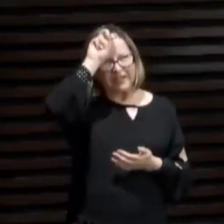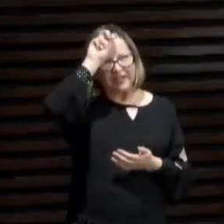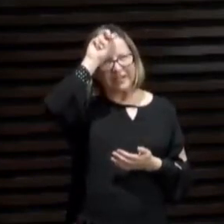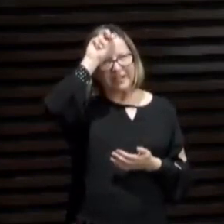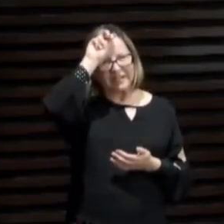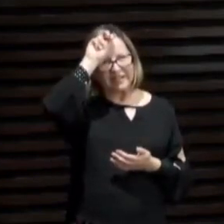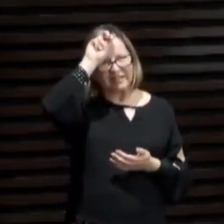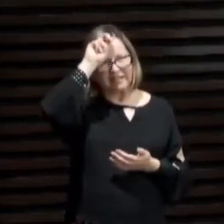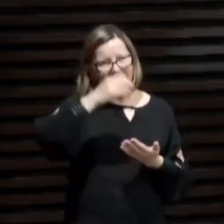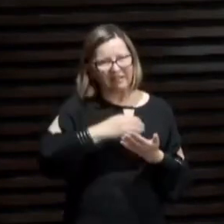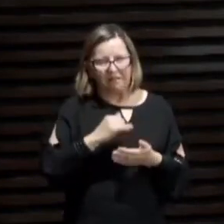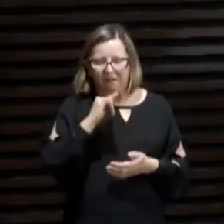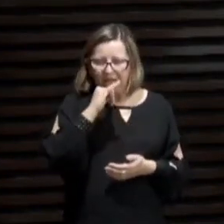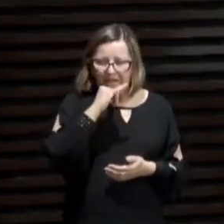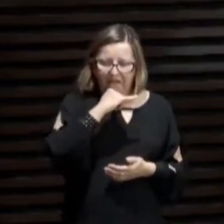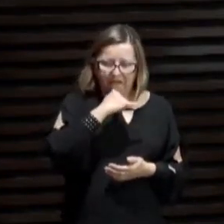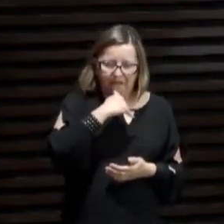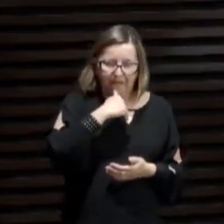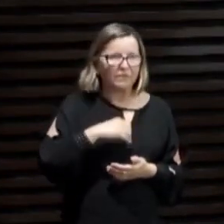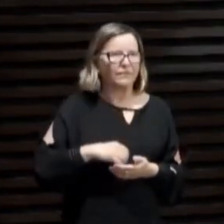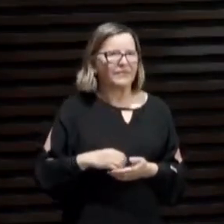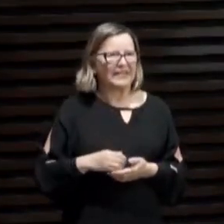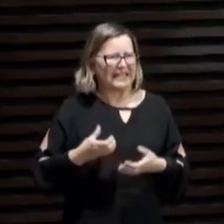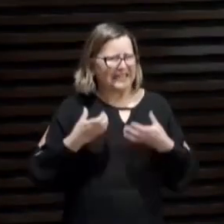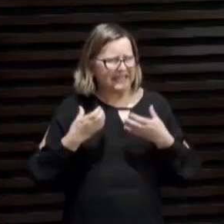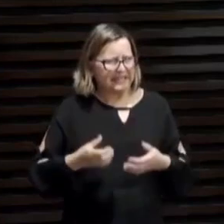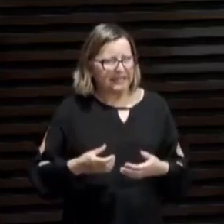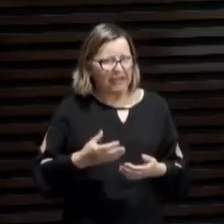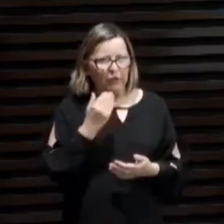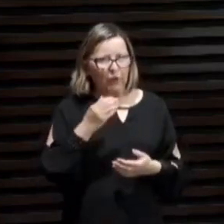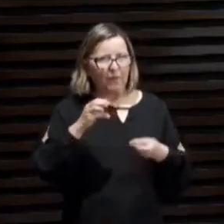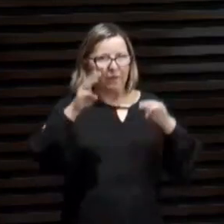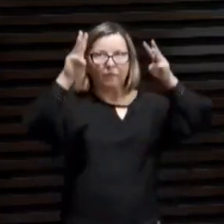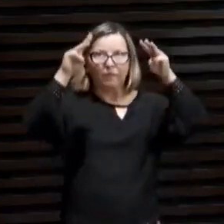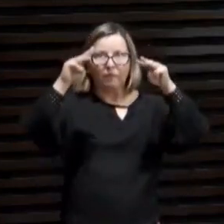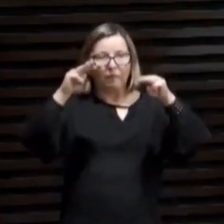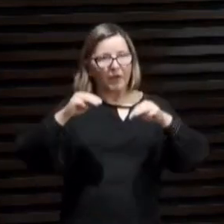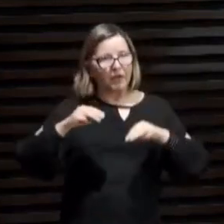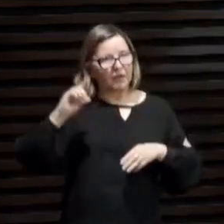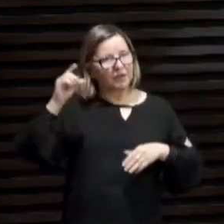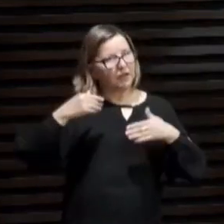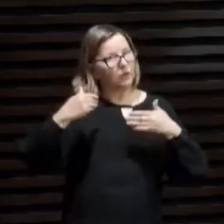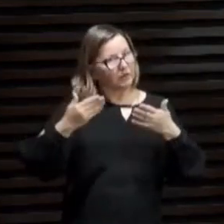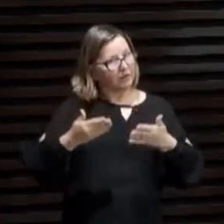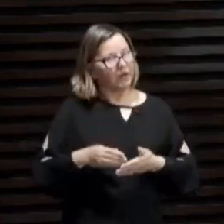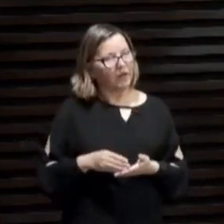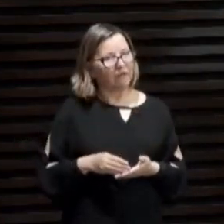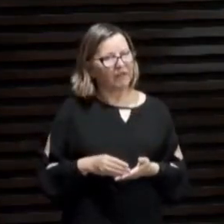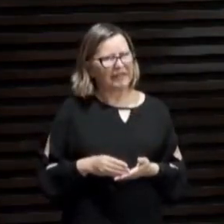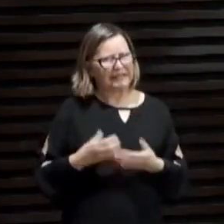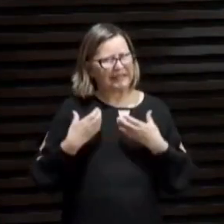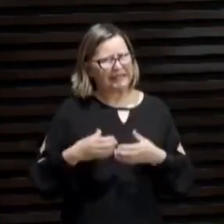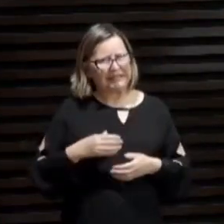ficar infelizes. Estamos cansados de comer esse maná. Estamos cansados dessa refeição todo dia. E